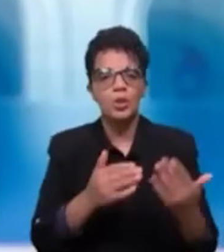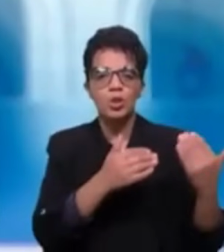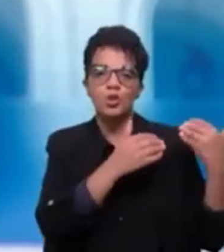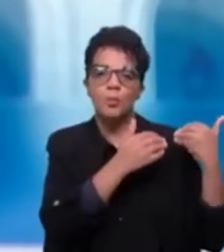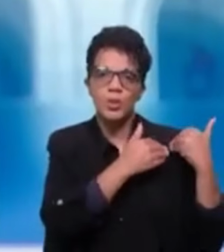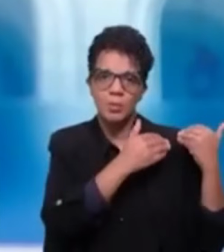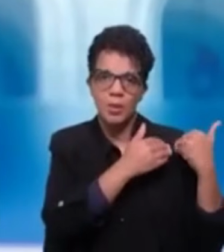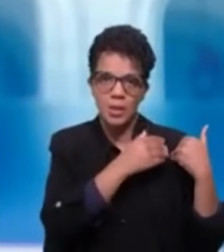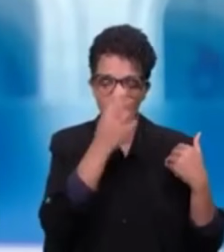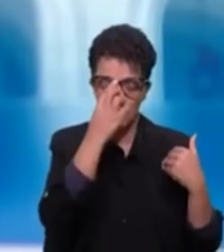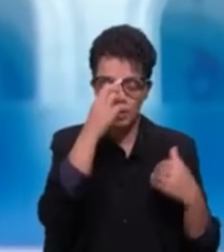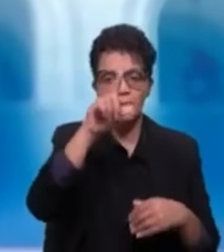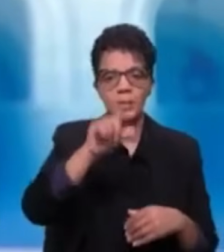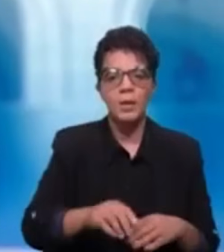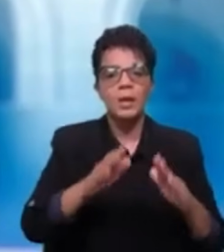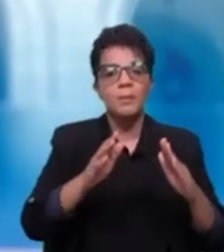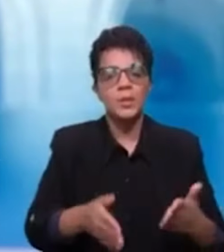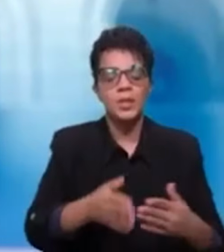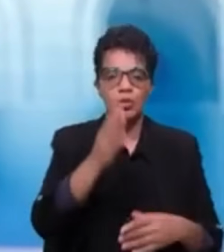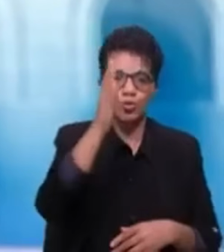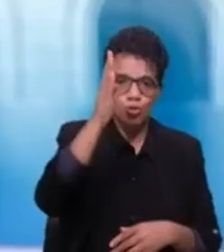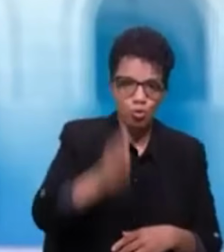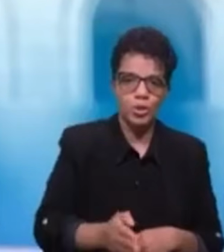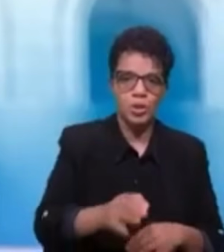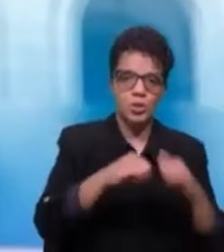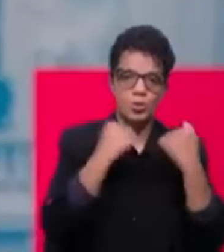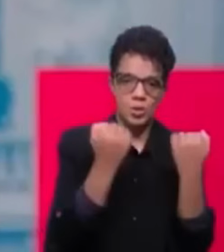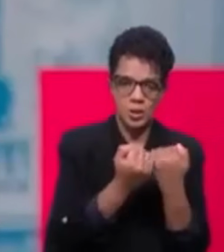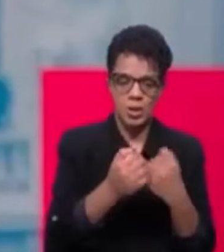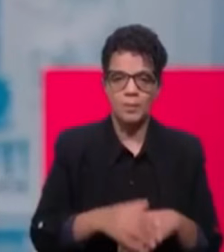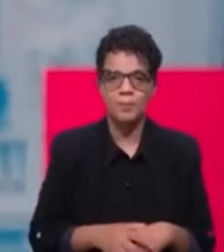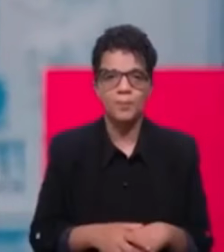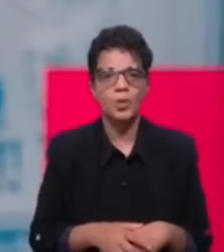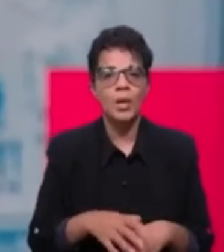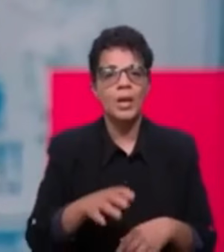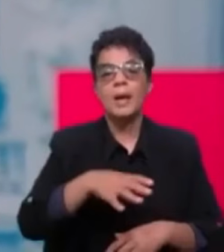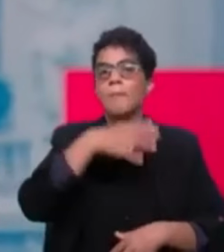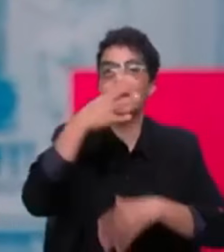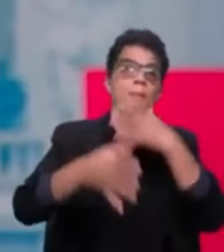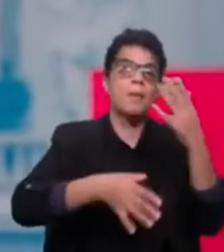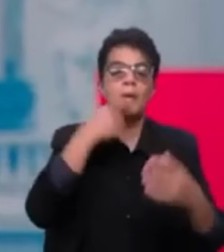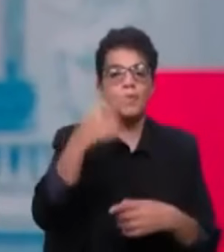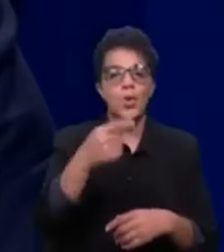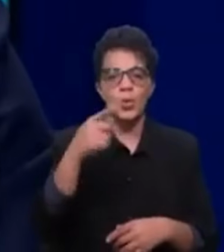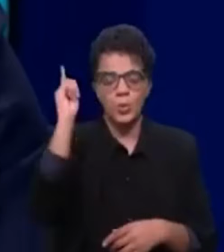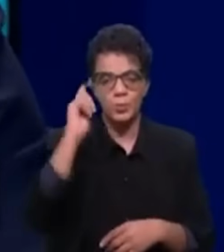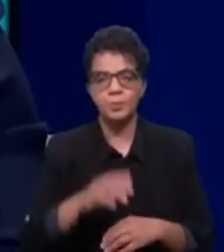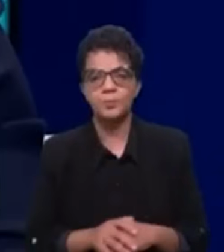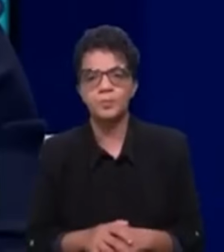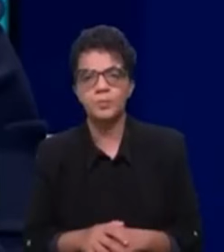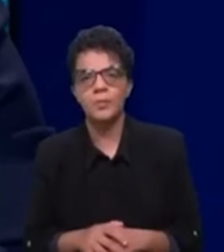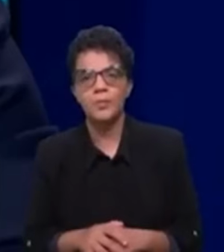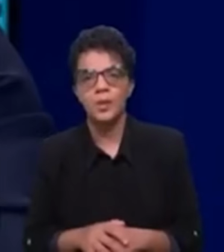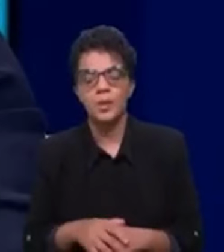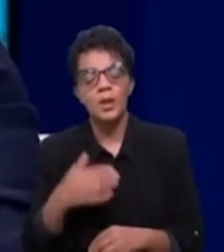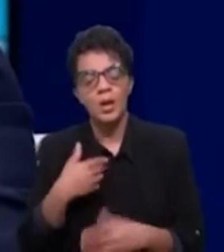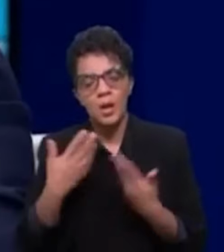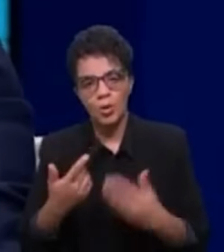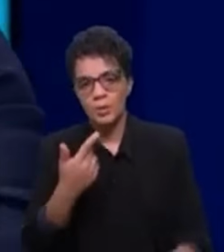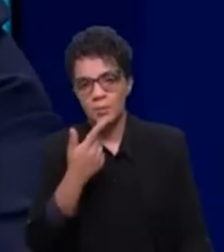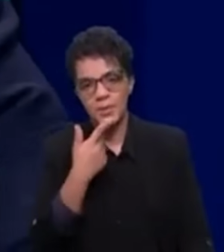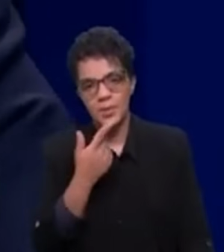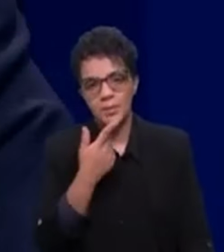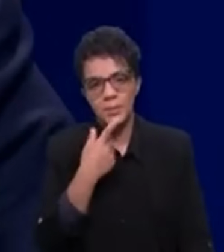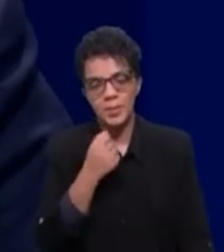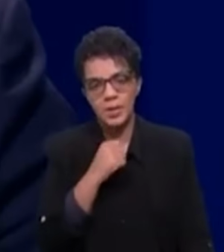responsabilidade e é preciso ter também justiça social irrealista a proposta Eu Agora compreendi Porque é que o